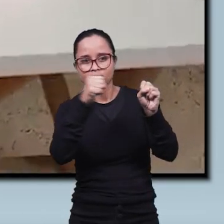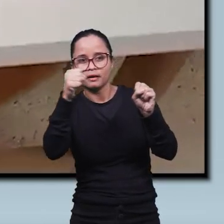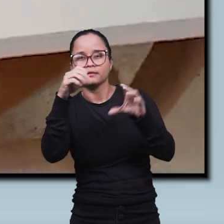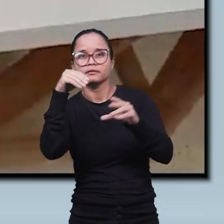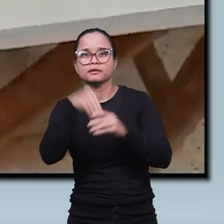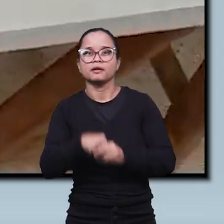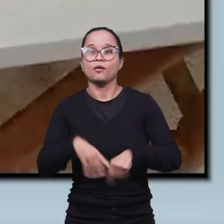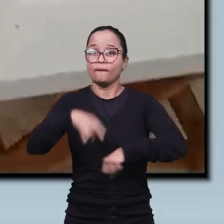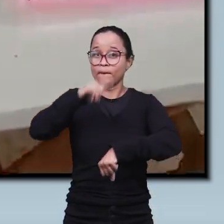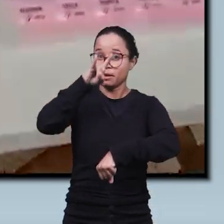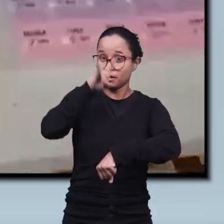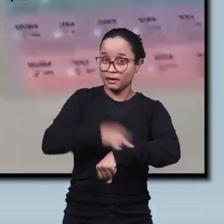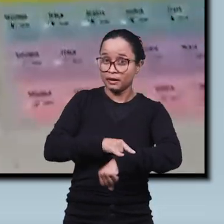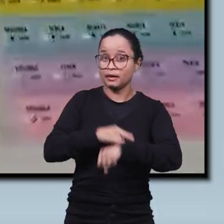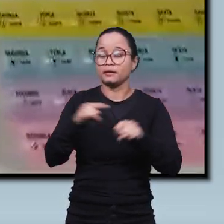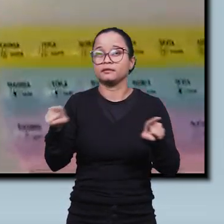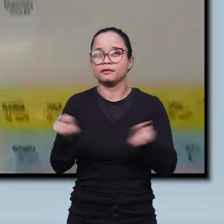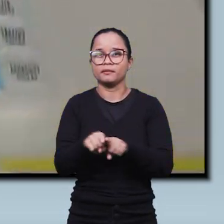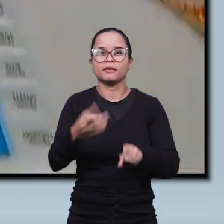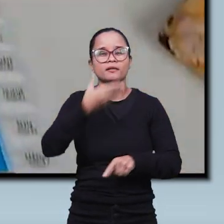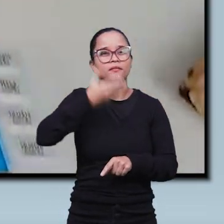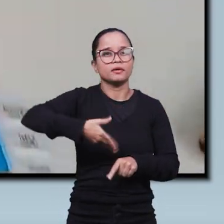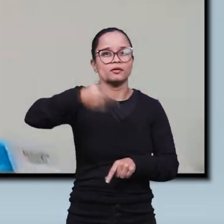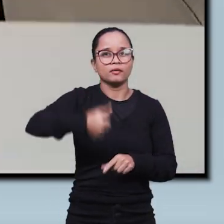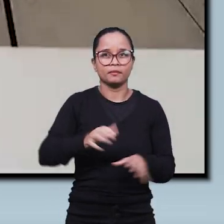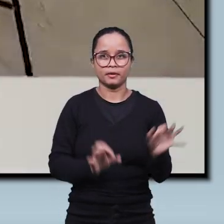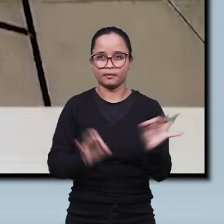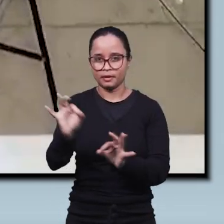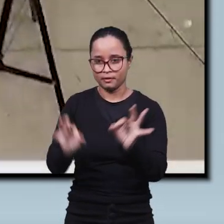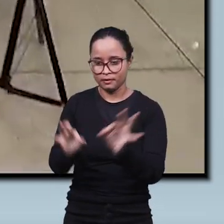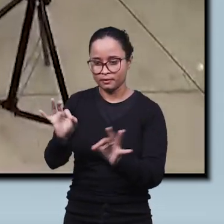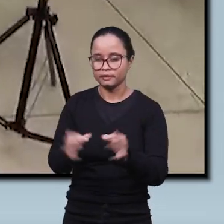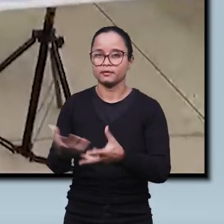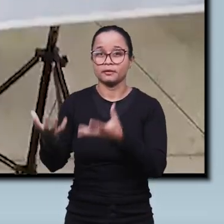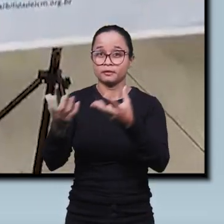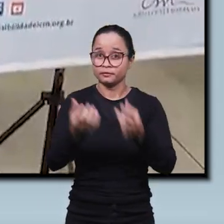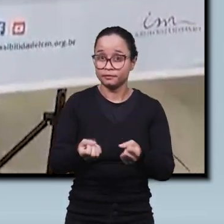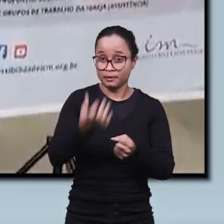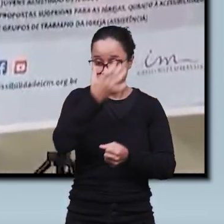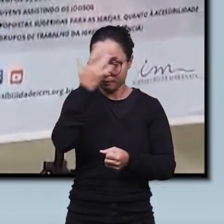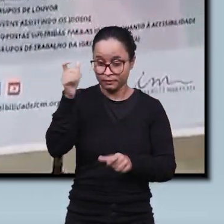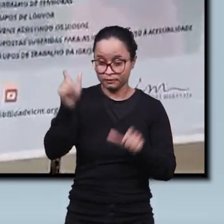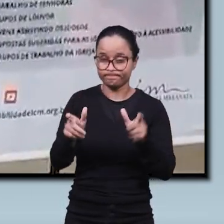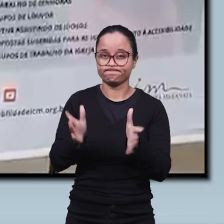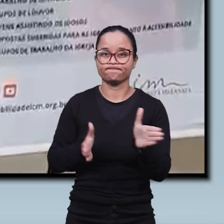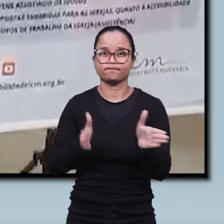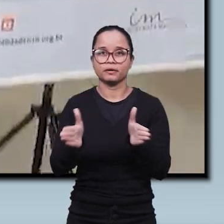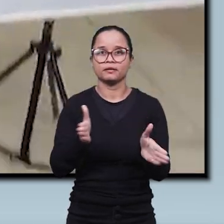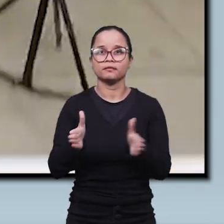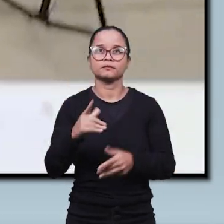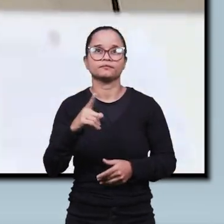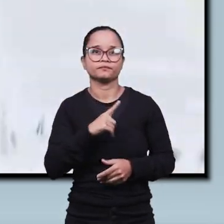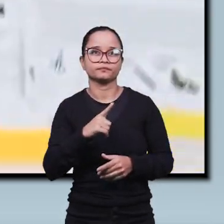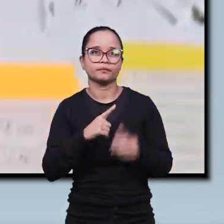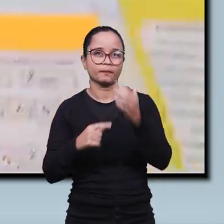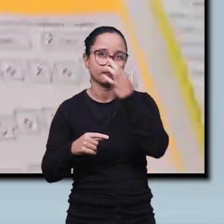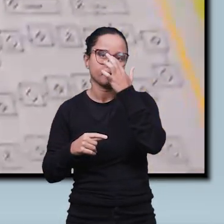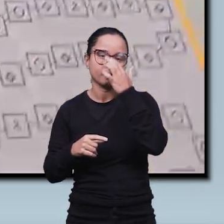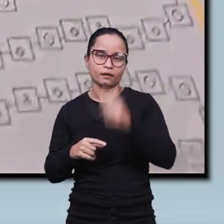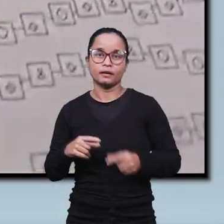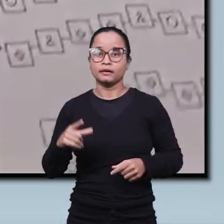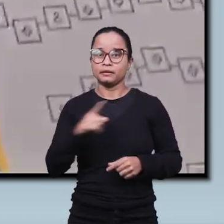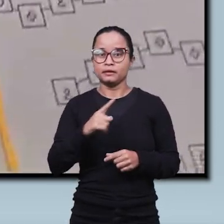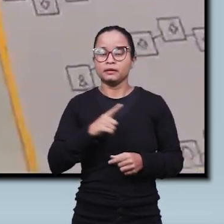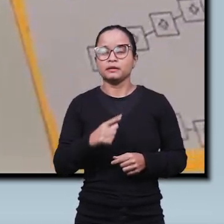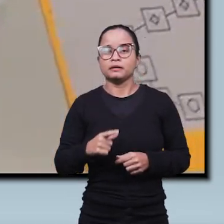os banheiros também melhor preparados para receber aqueles que são de acessibilidade, seja com